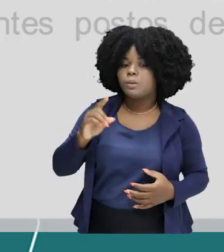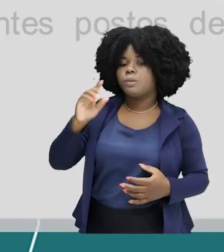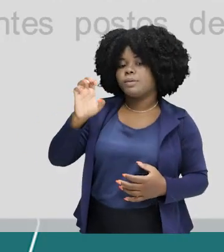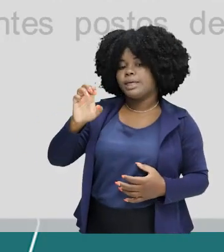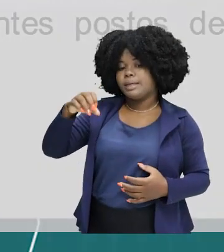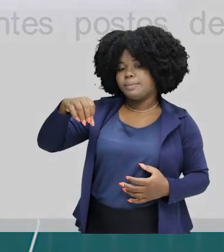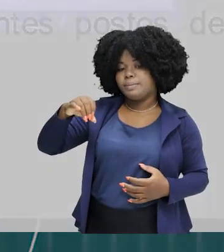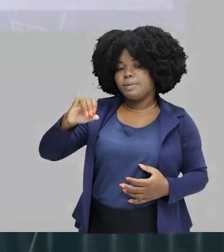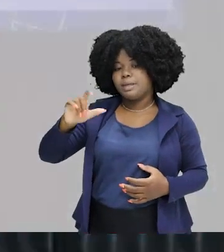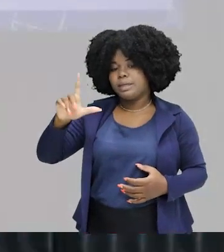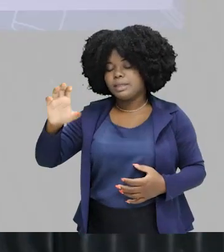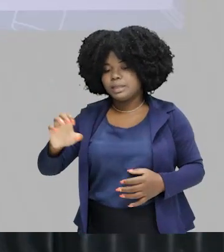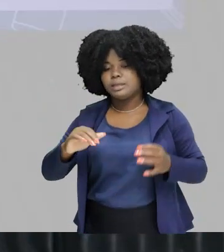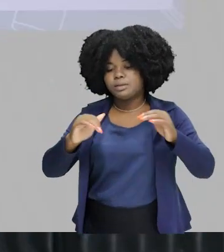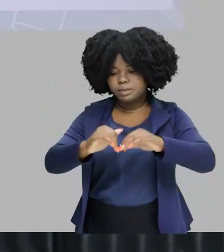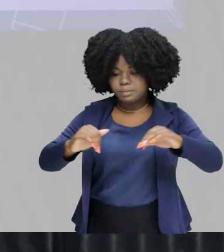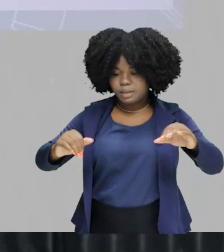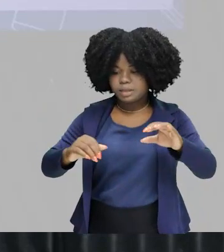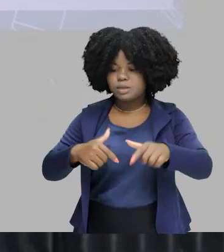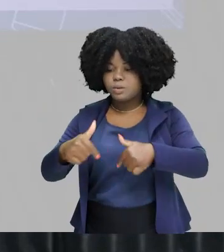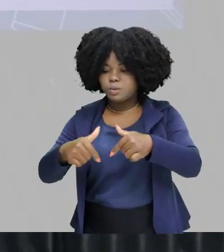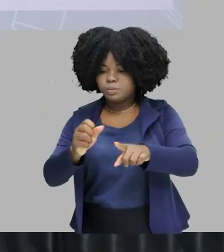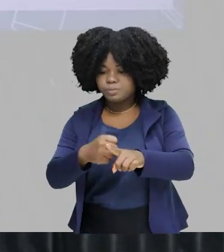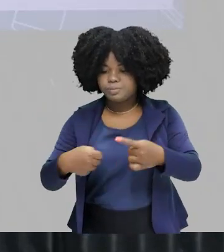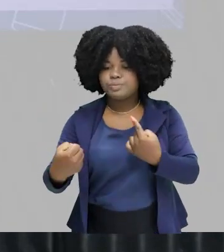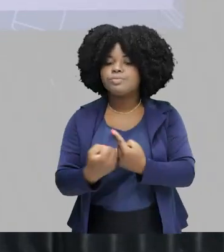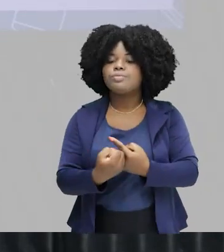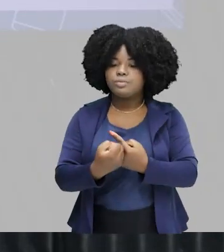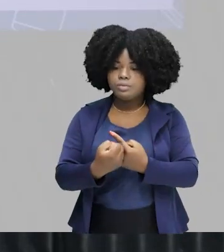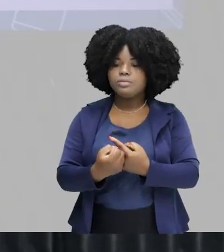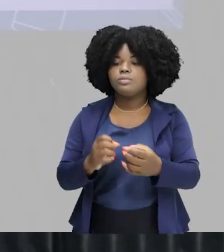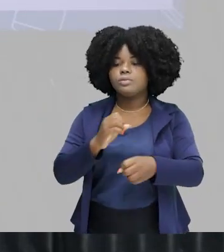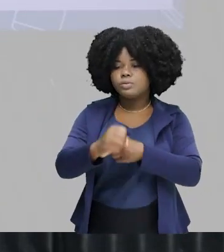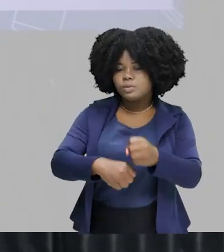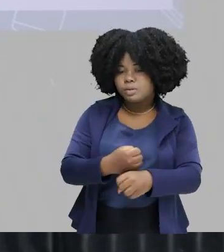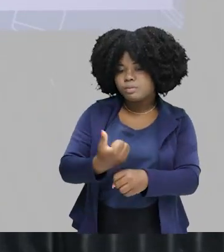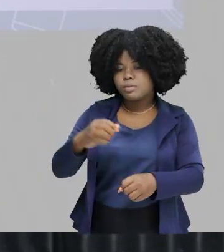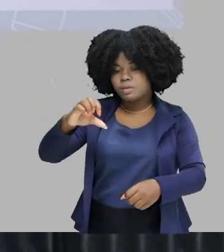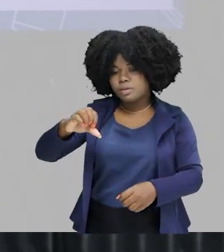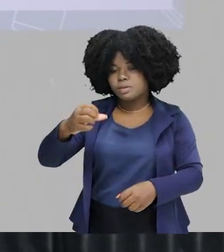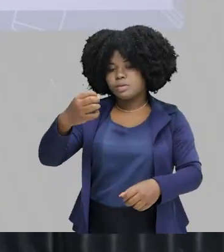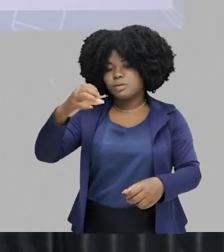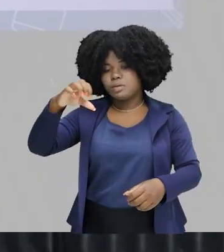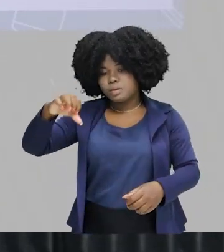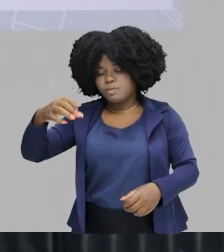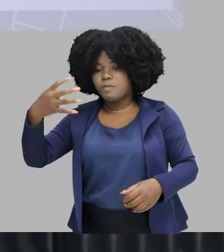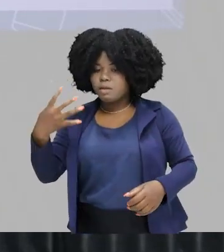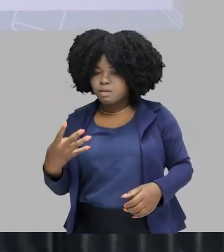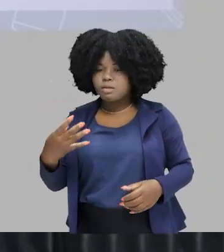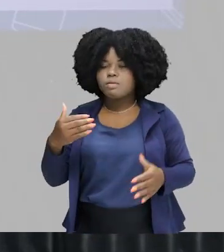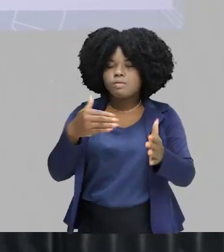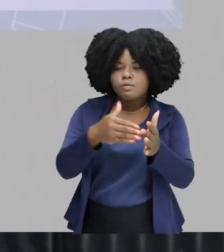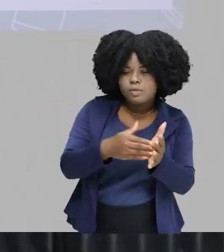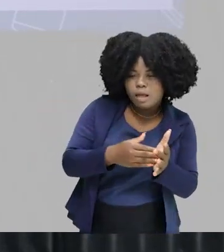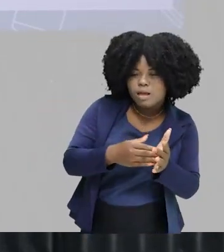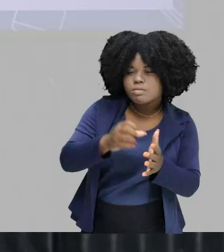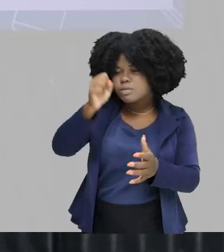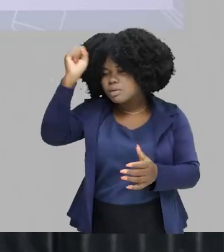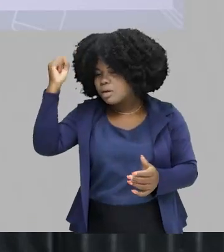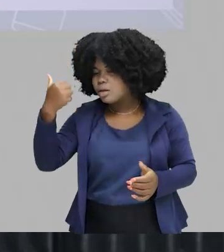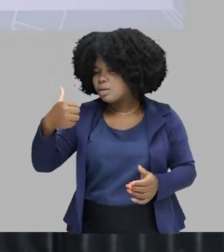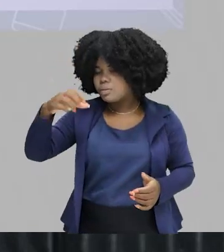A Divisão do Trabalho Social, publicado em 1894, ali no final do século